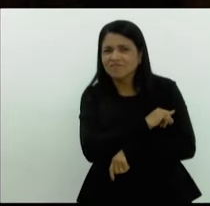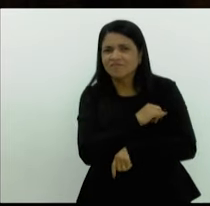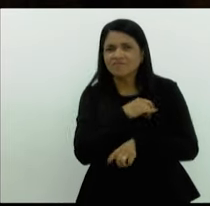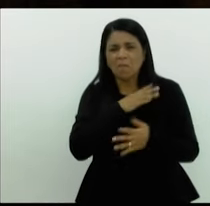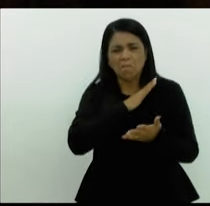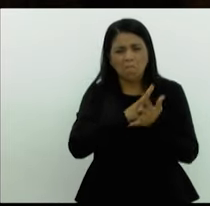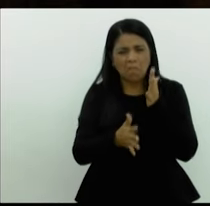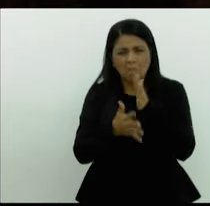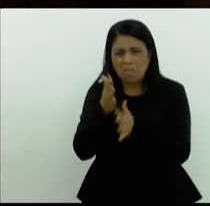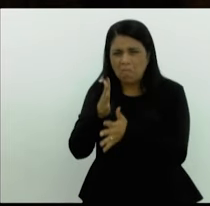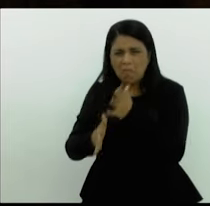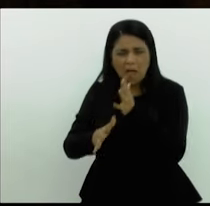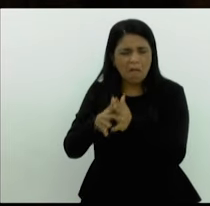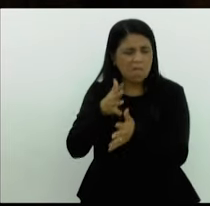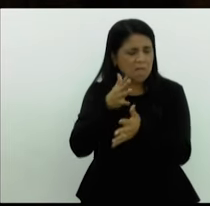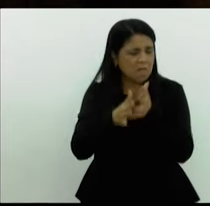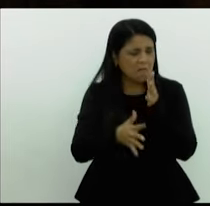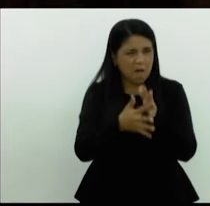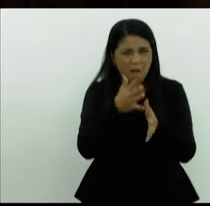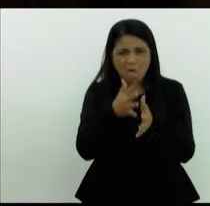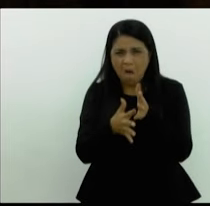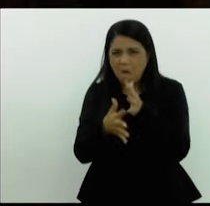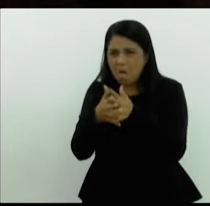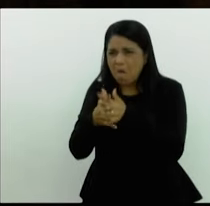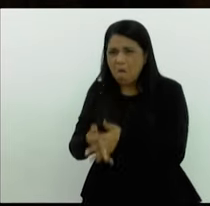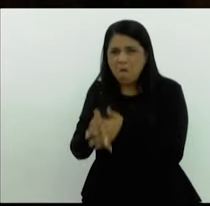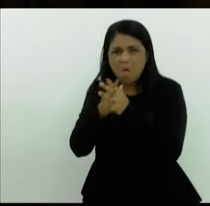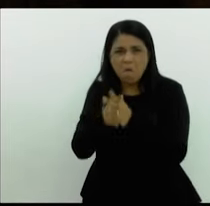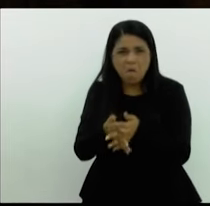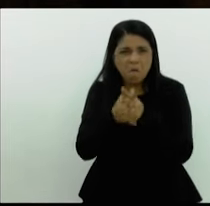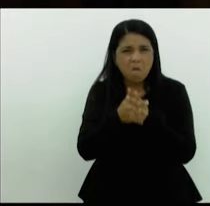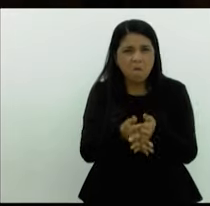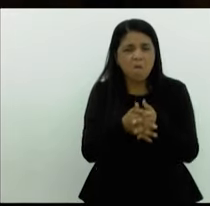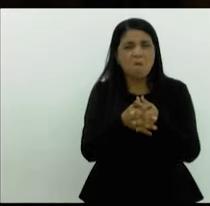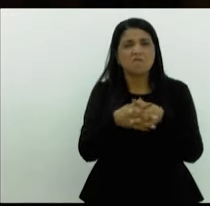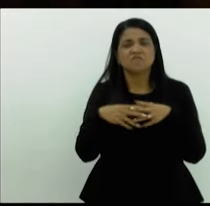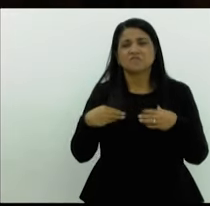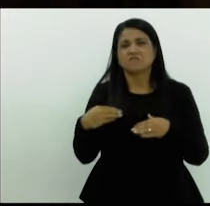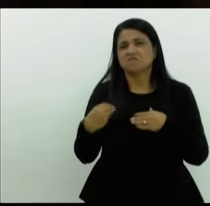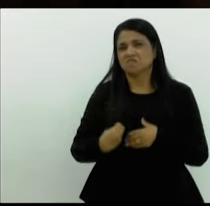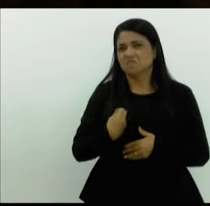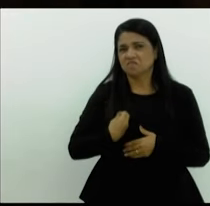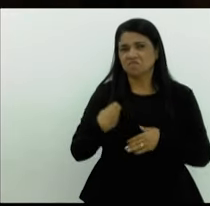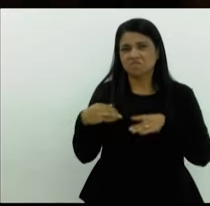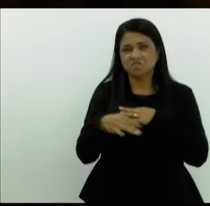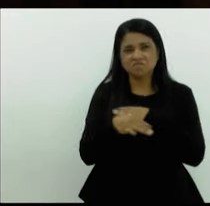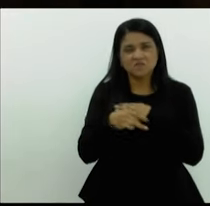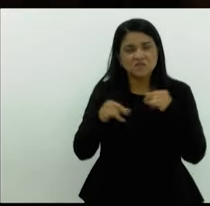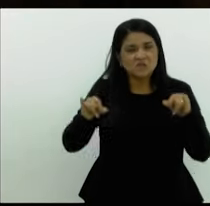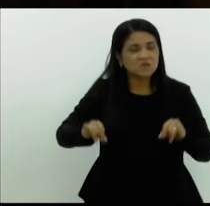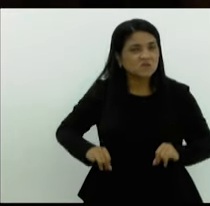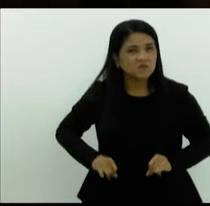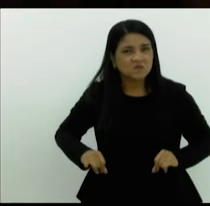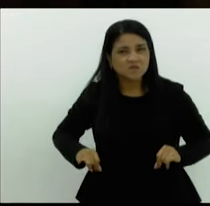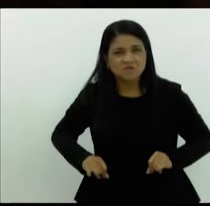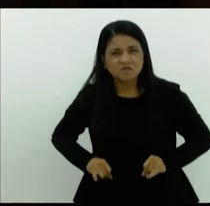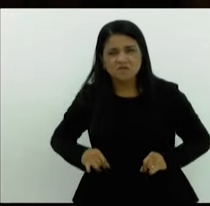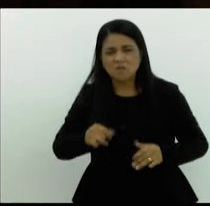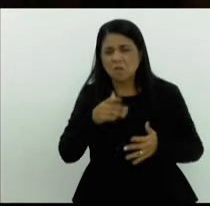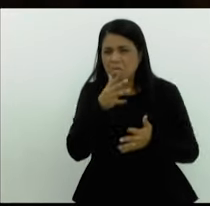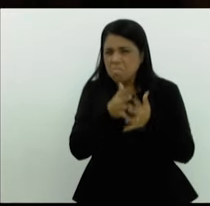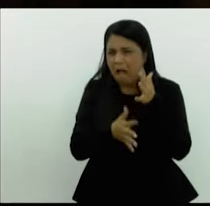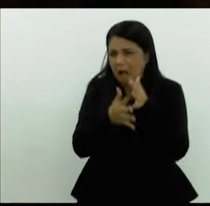numa balbúrdia, a gente vive numa cidade que nunca tanto sofreu com tamanha desordem,